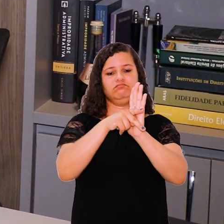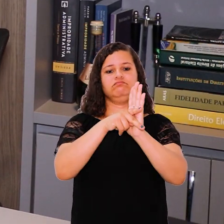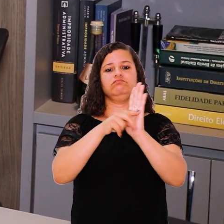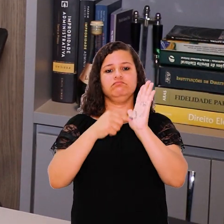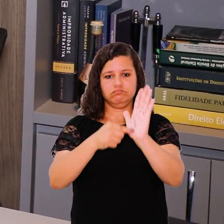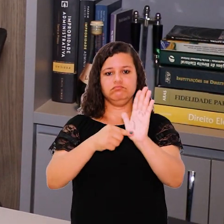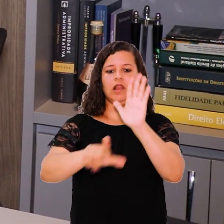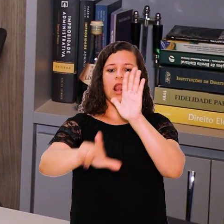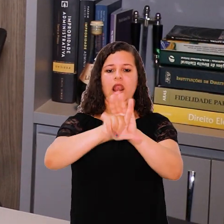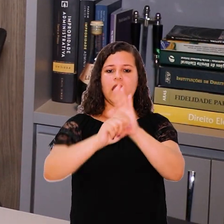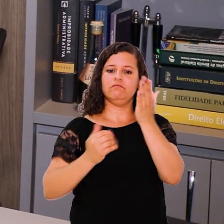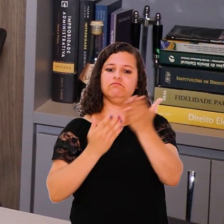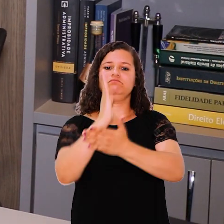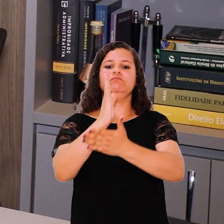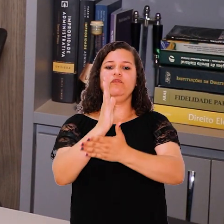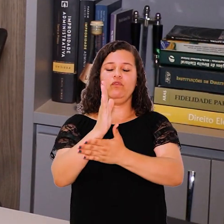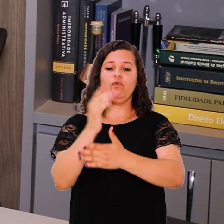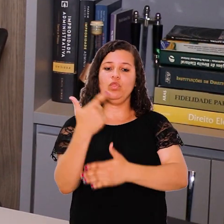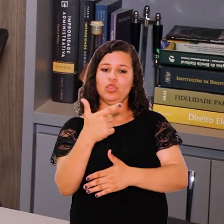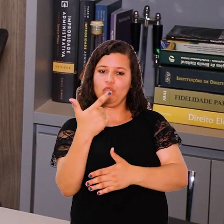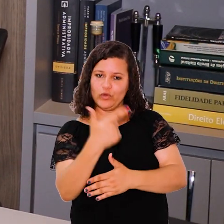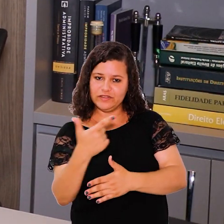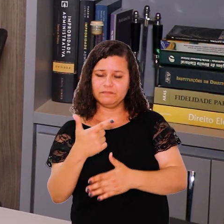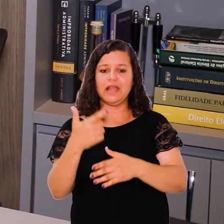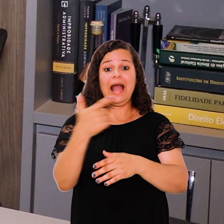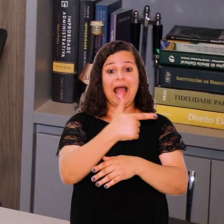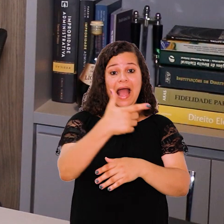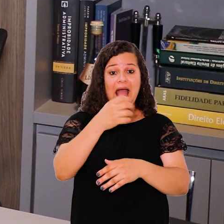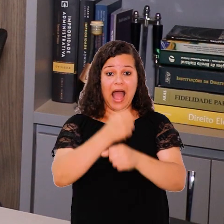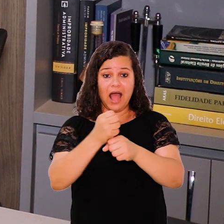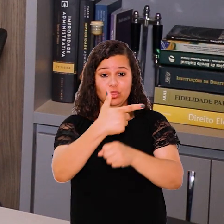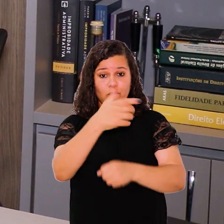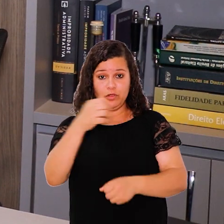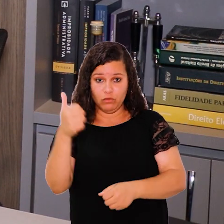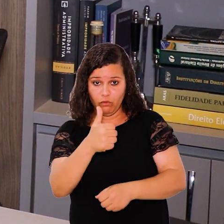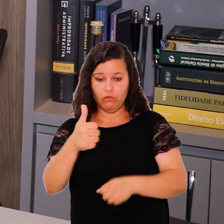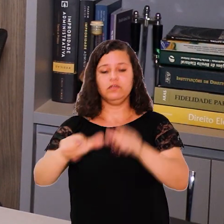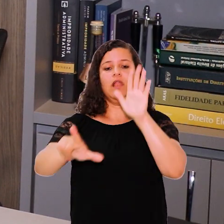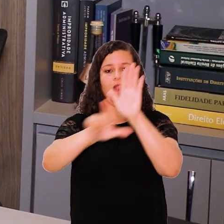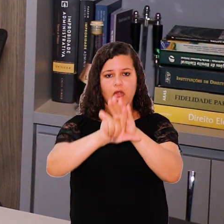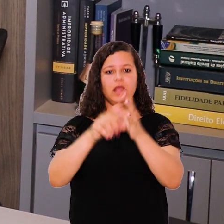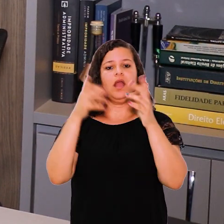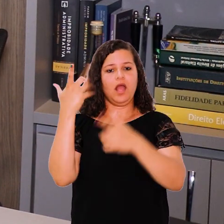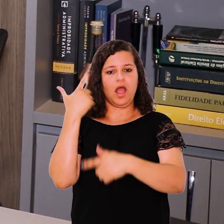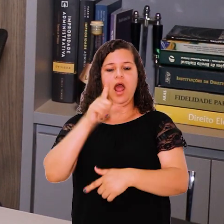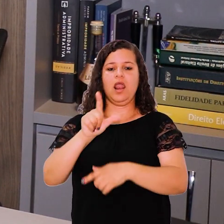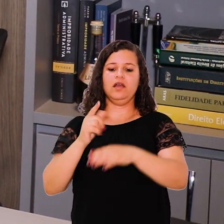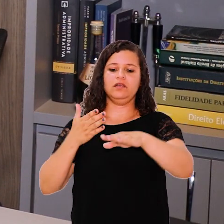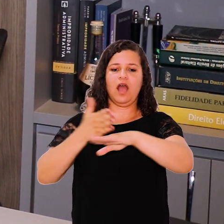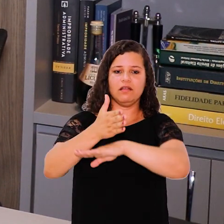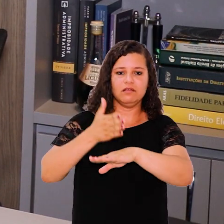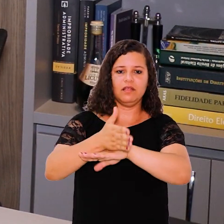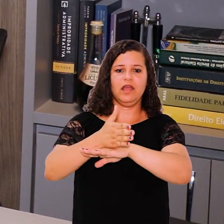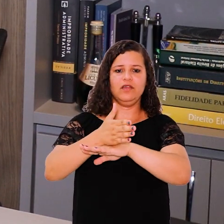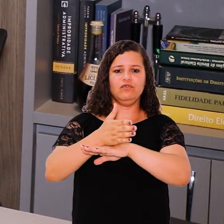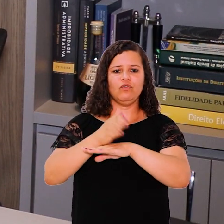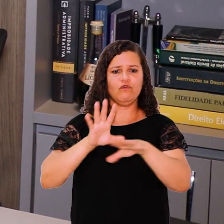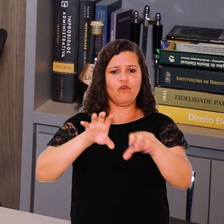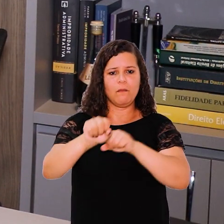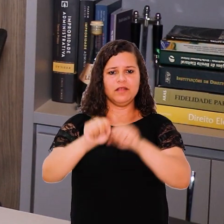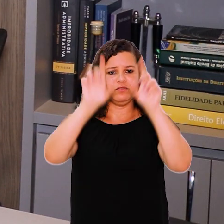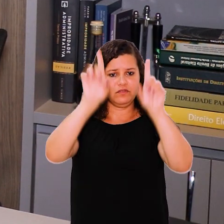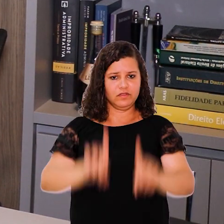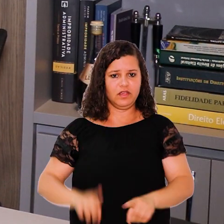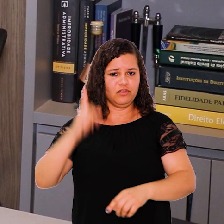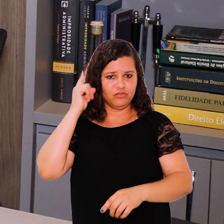que regulamentou essas duas leis. No ano de 2011, já veio uma lei que garante o acesso à informação dos